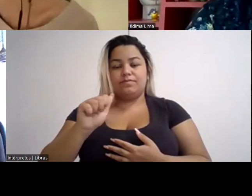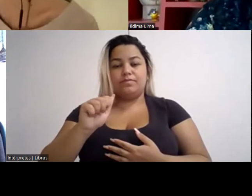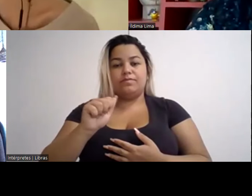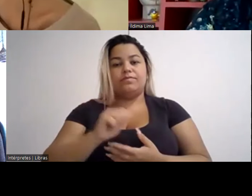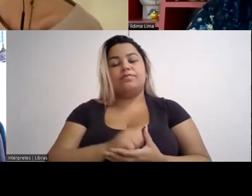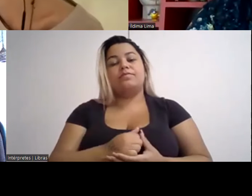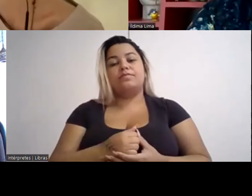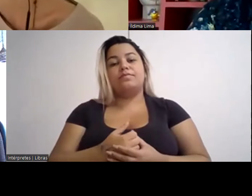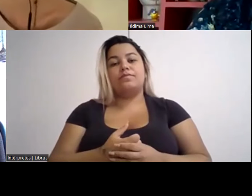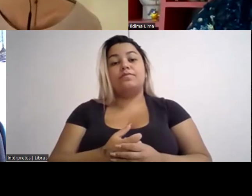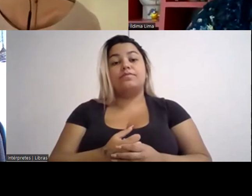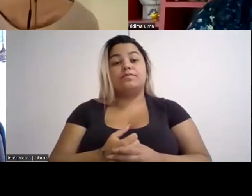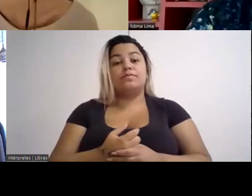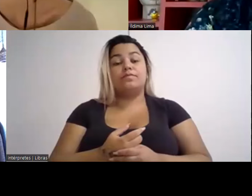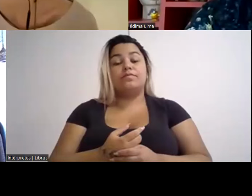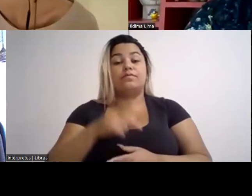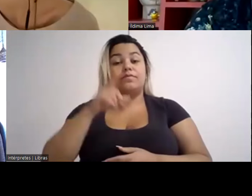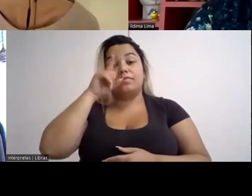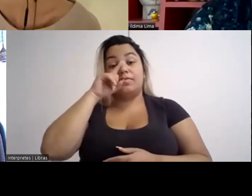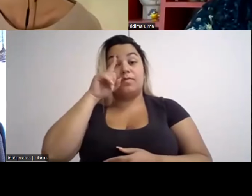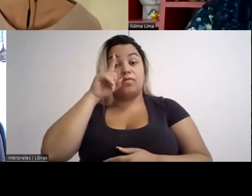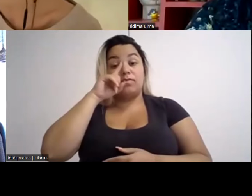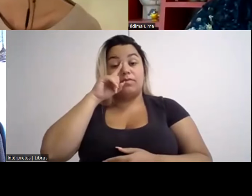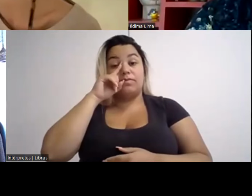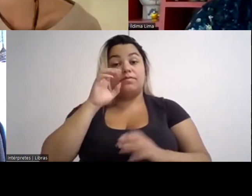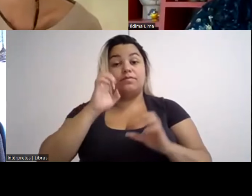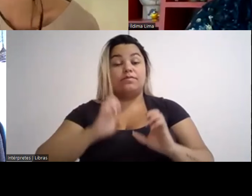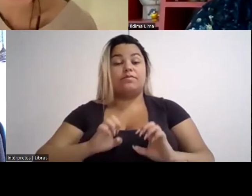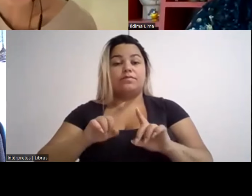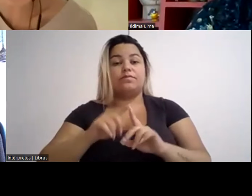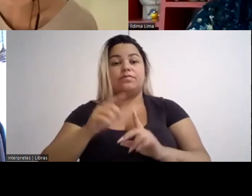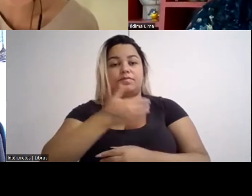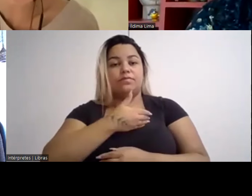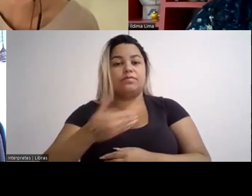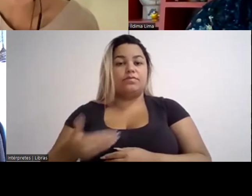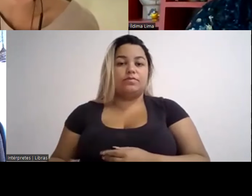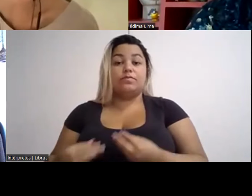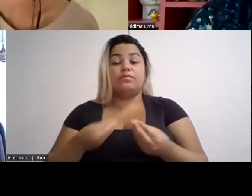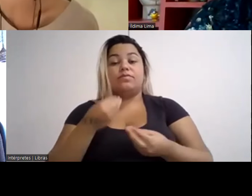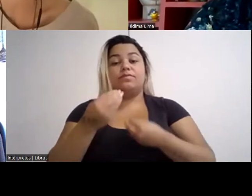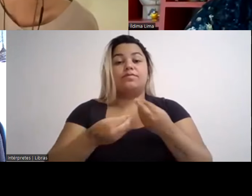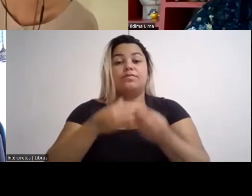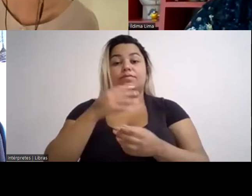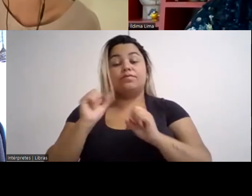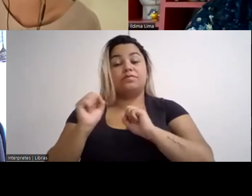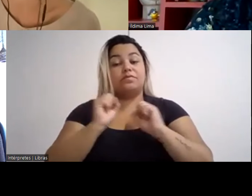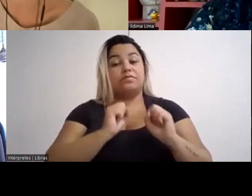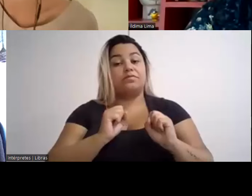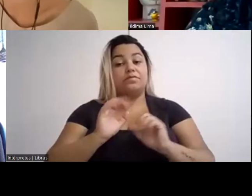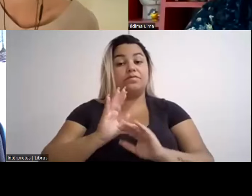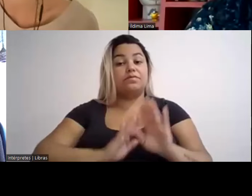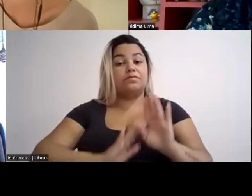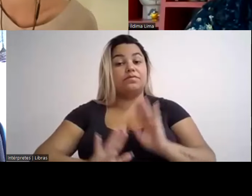quais os maiores riscos para uma estrutura de governança e como é que a gente pode cuidar disso?